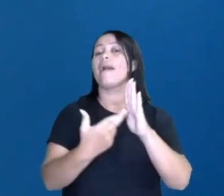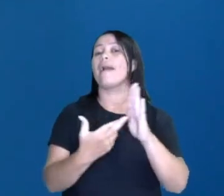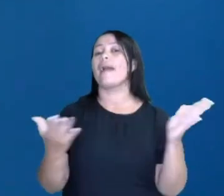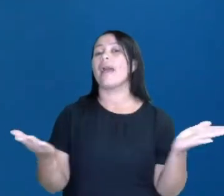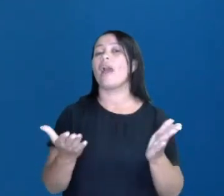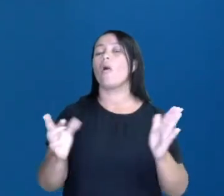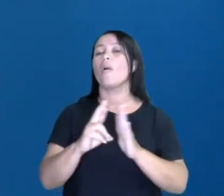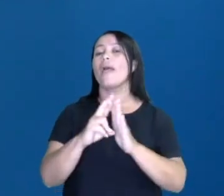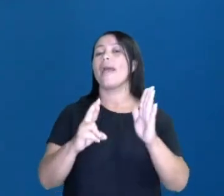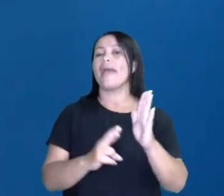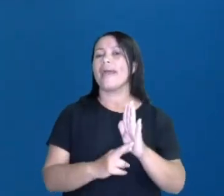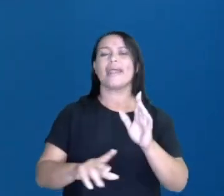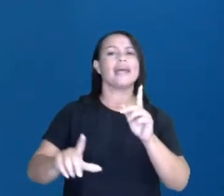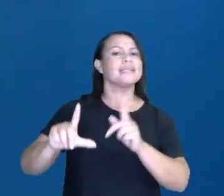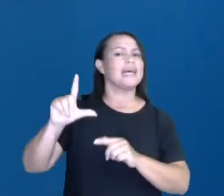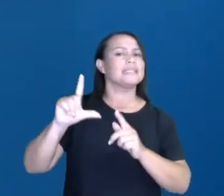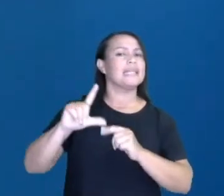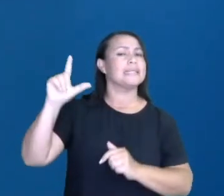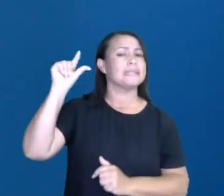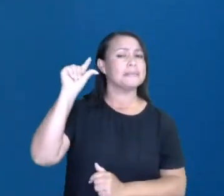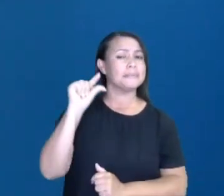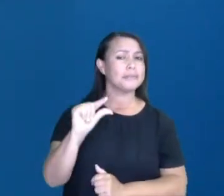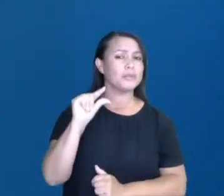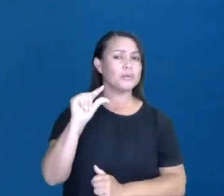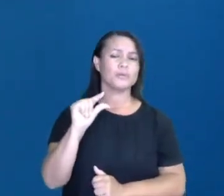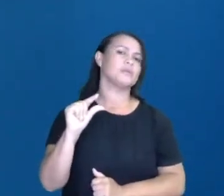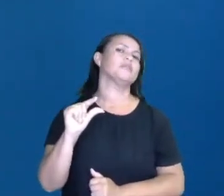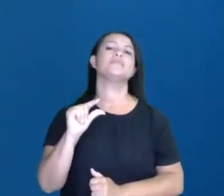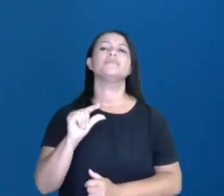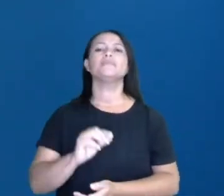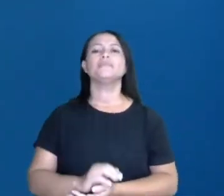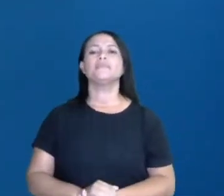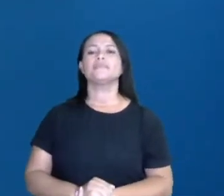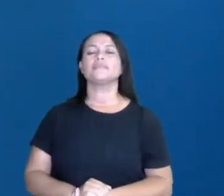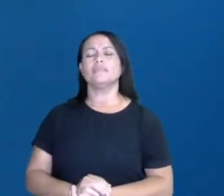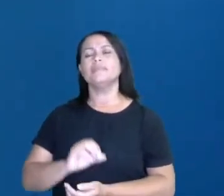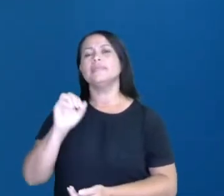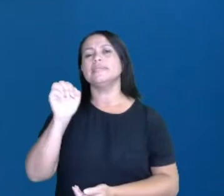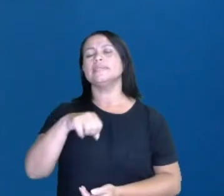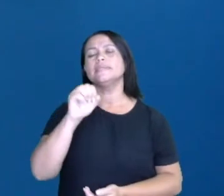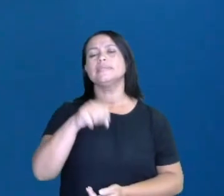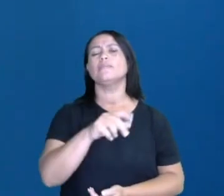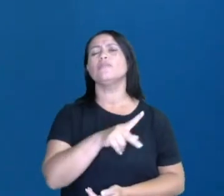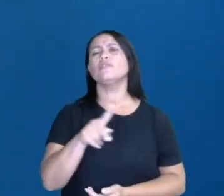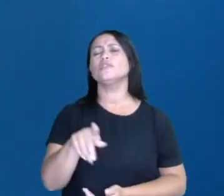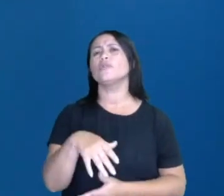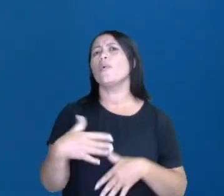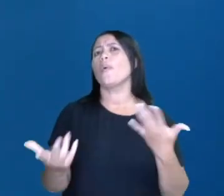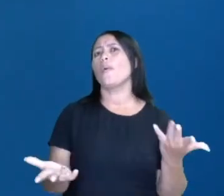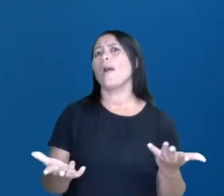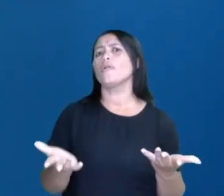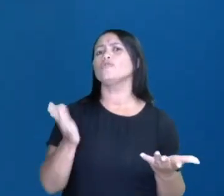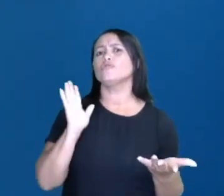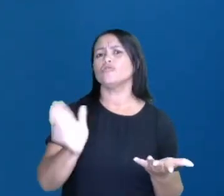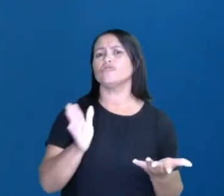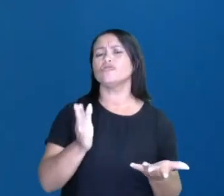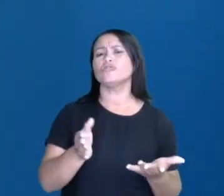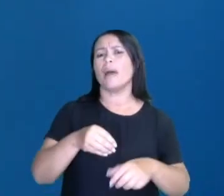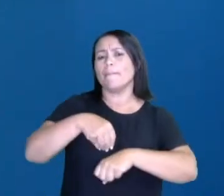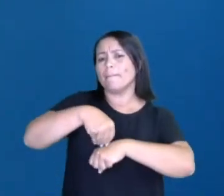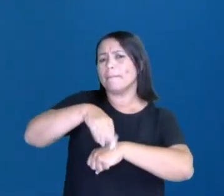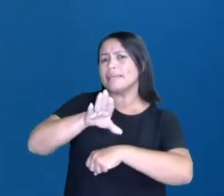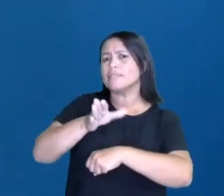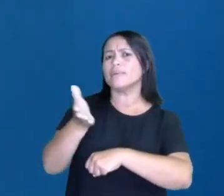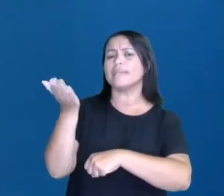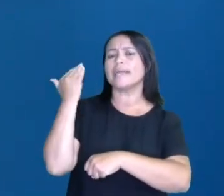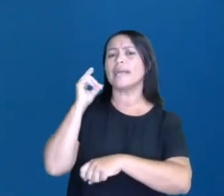agora das letras minúsculas? Sim, professor. A gente já deu ali uma dica